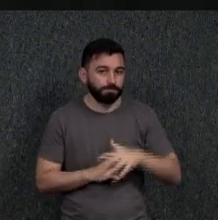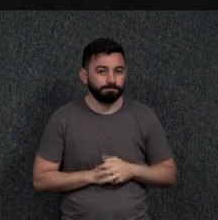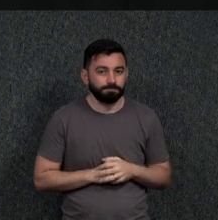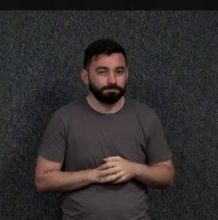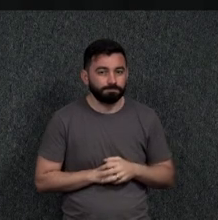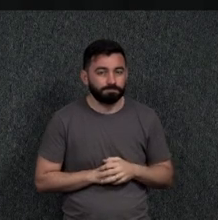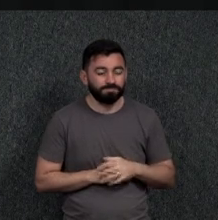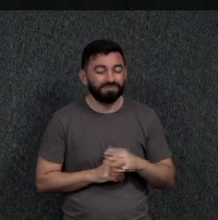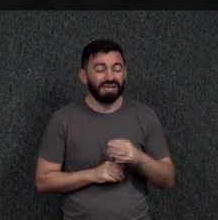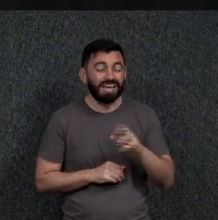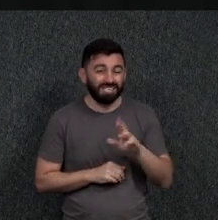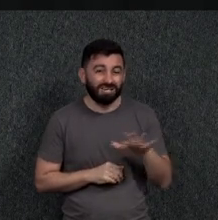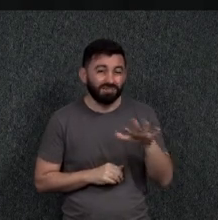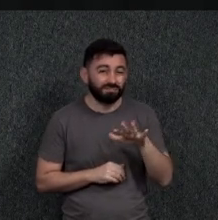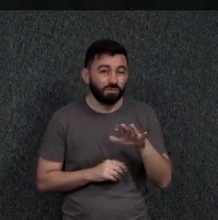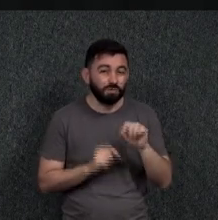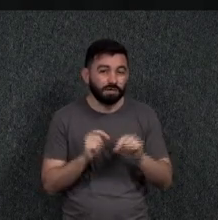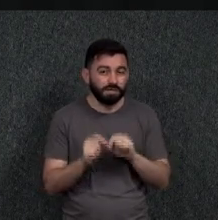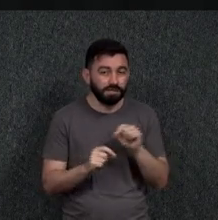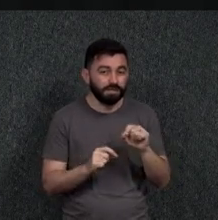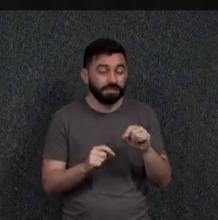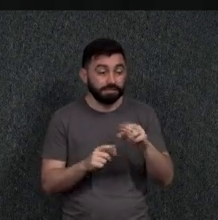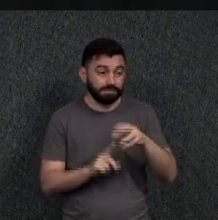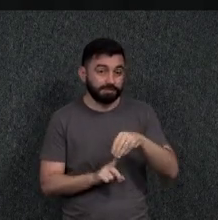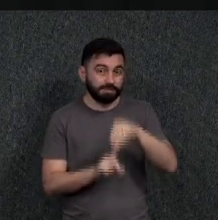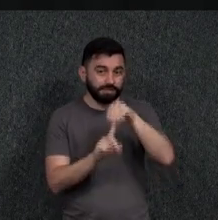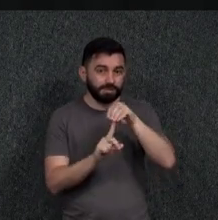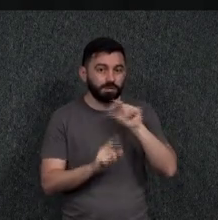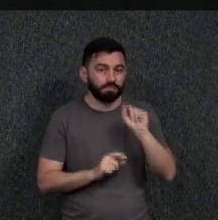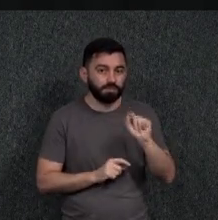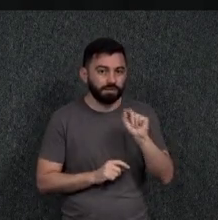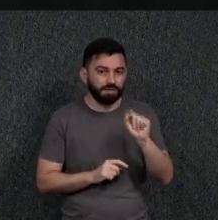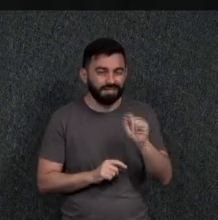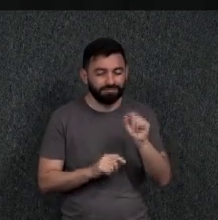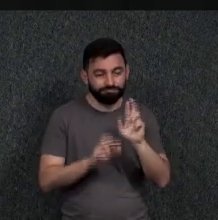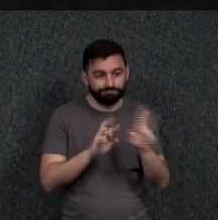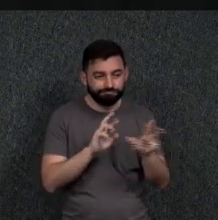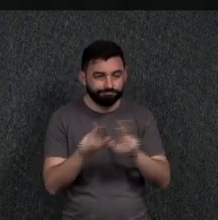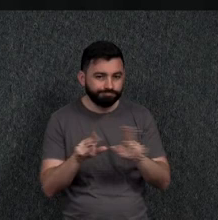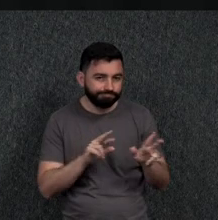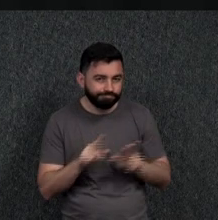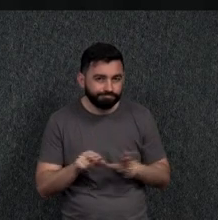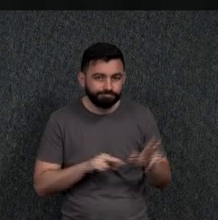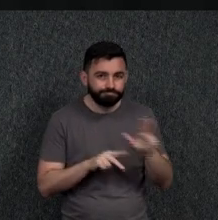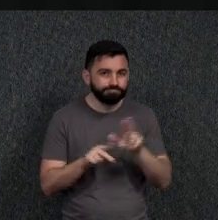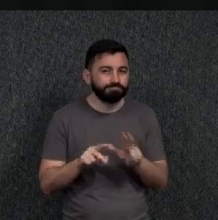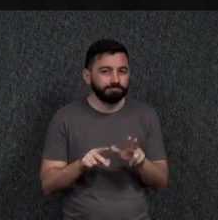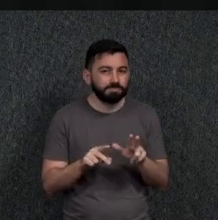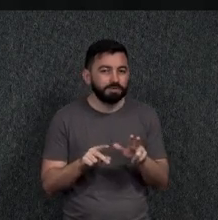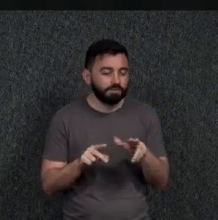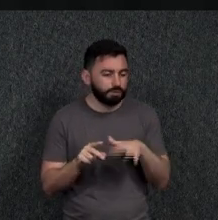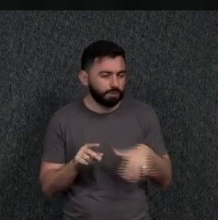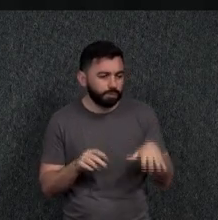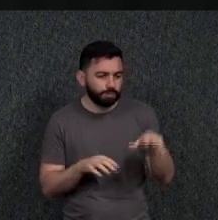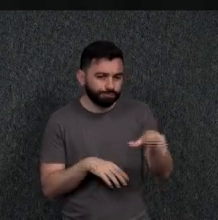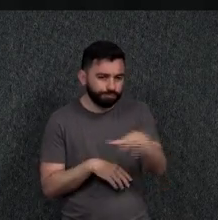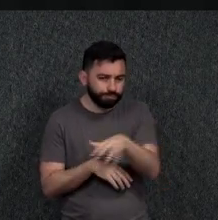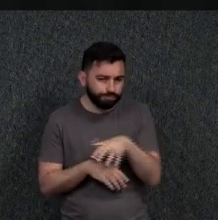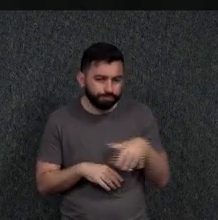de suas 8 décadas de existência, a SIC tem defendido e trabalhado